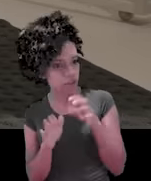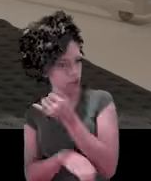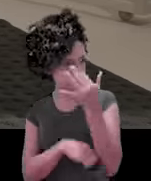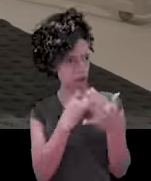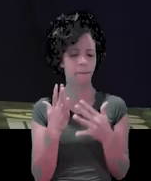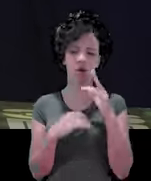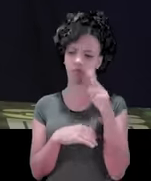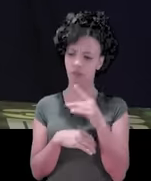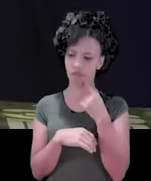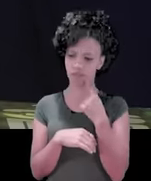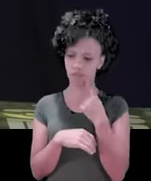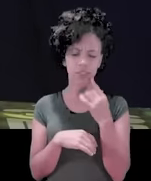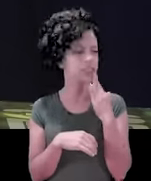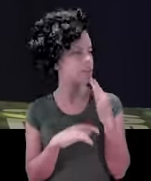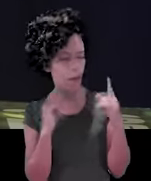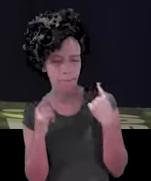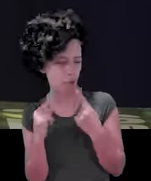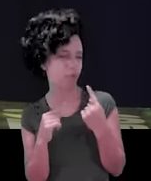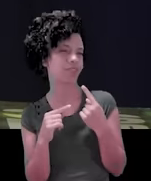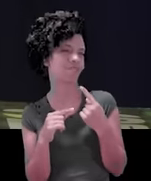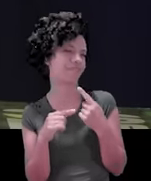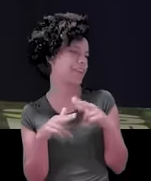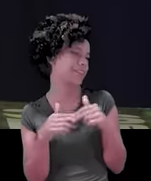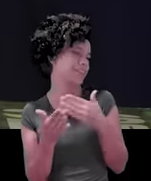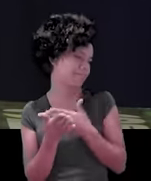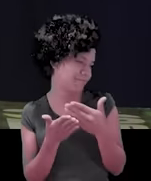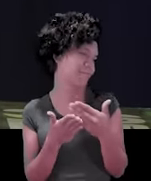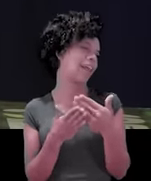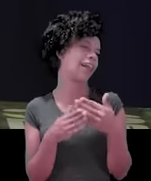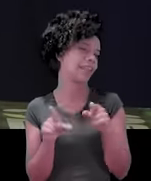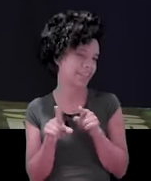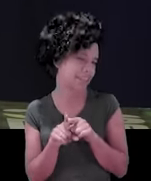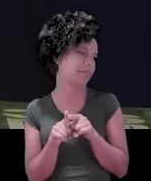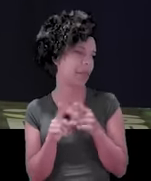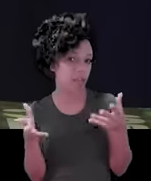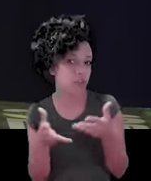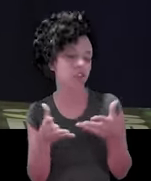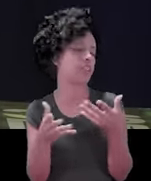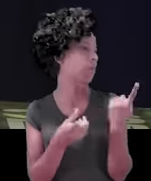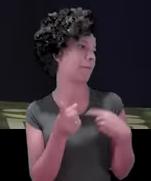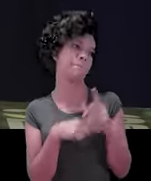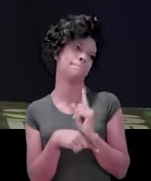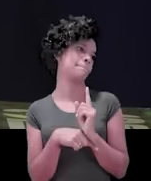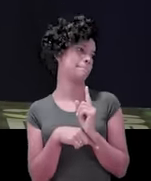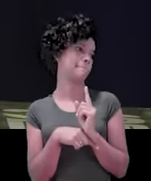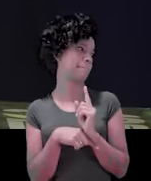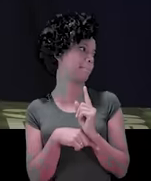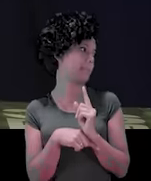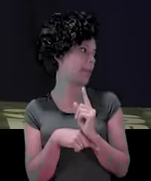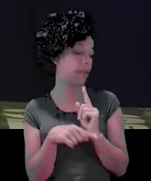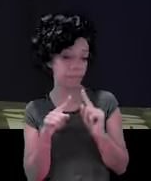mata isso é muito louco depois que eu estou um pouco dinheiro Ciência Hoje a última sombra tão grande